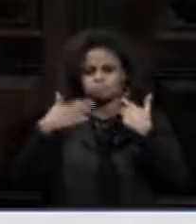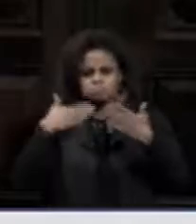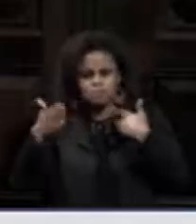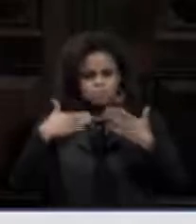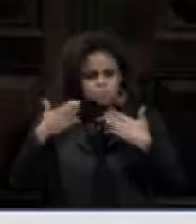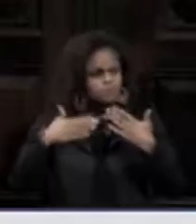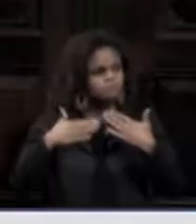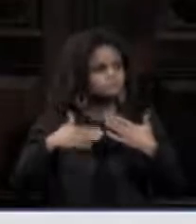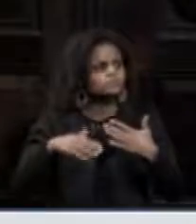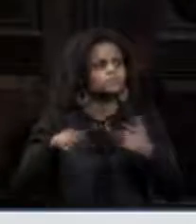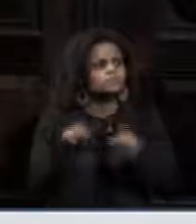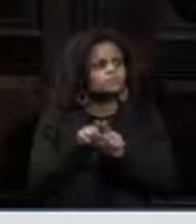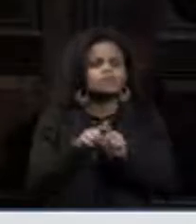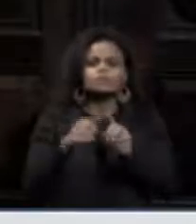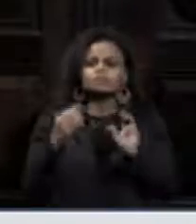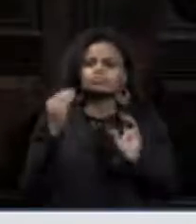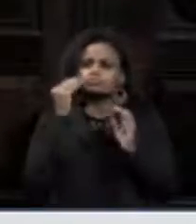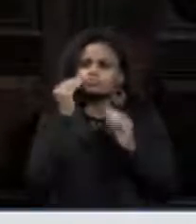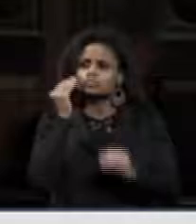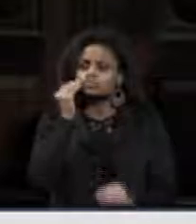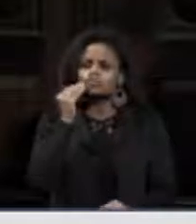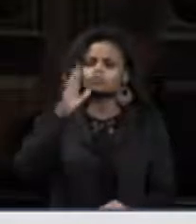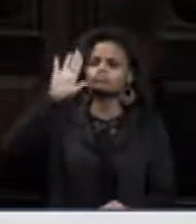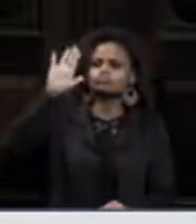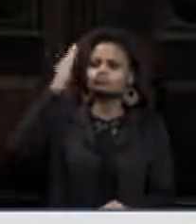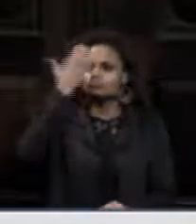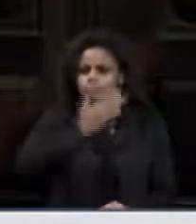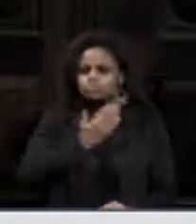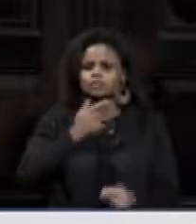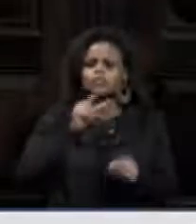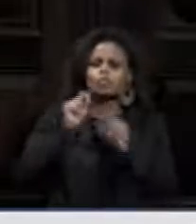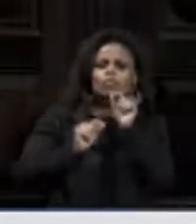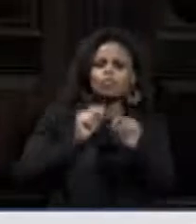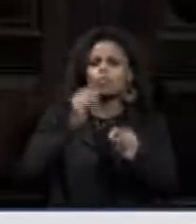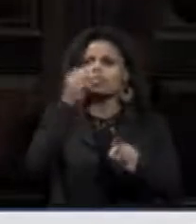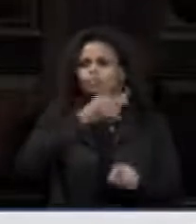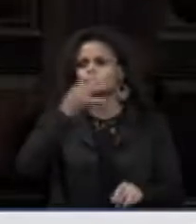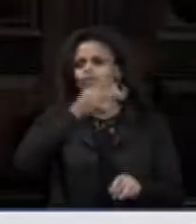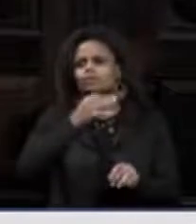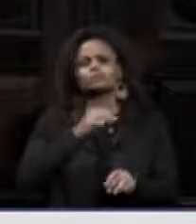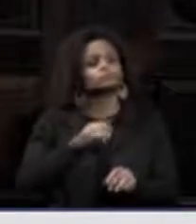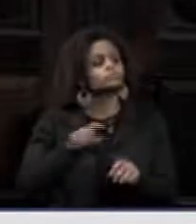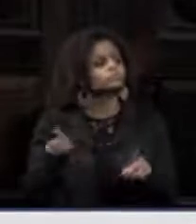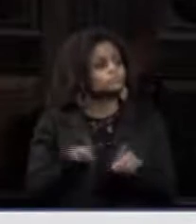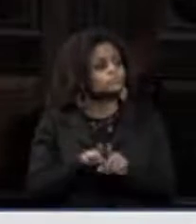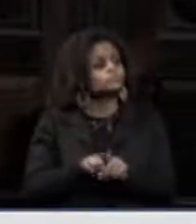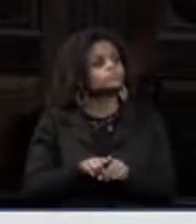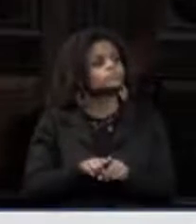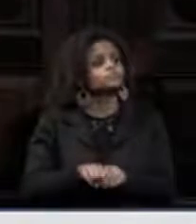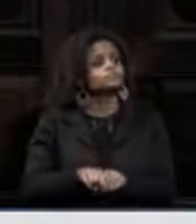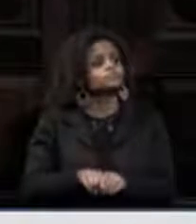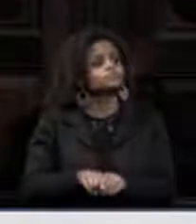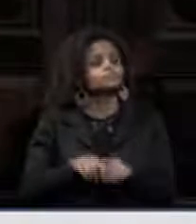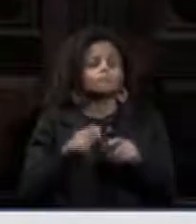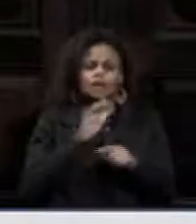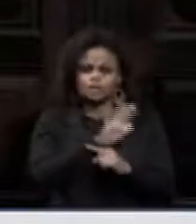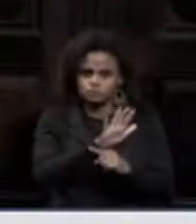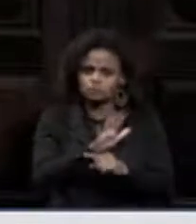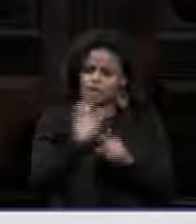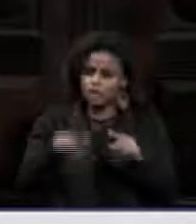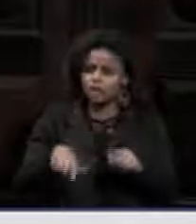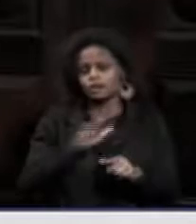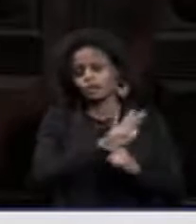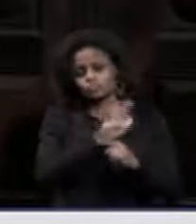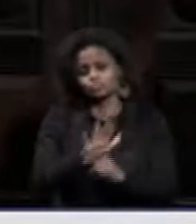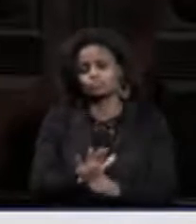debatendo e apresentando propostas exatamente de como deva se dar a superação